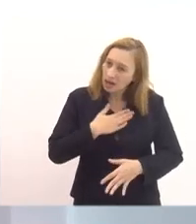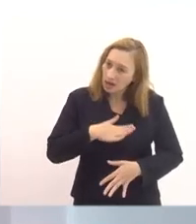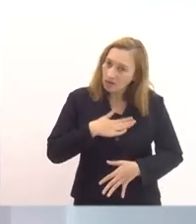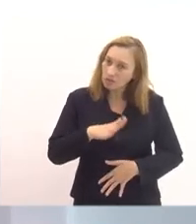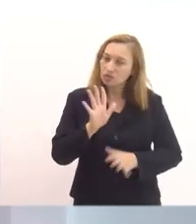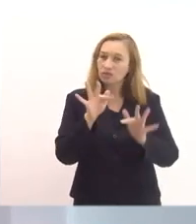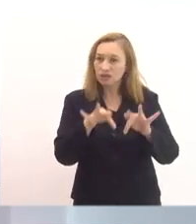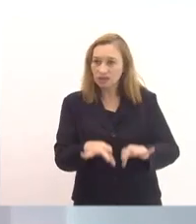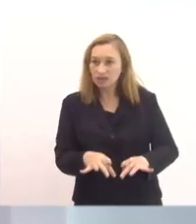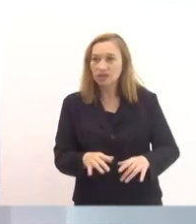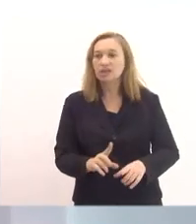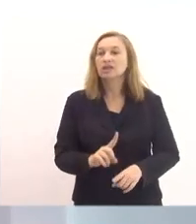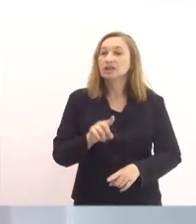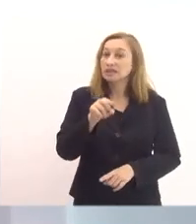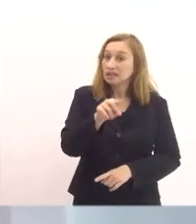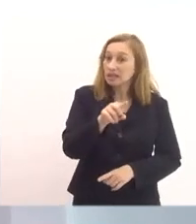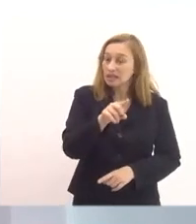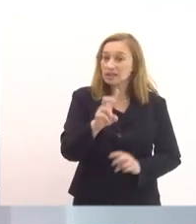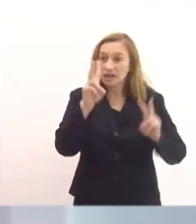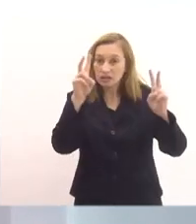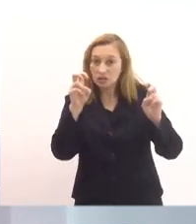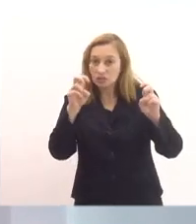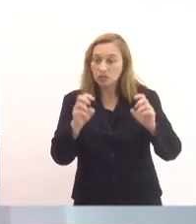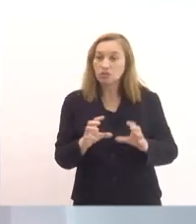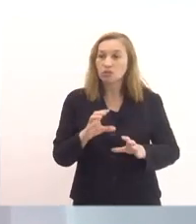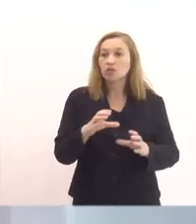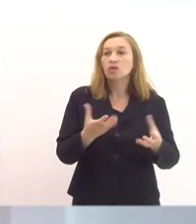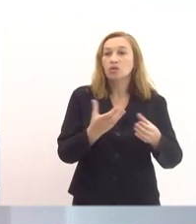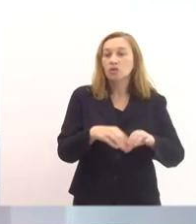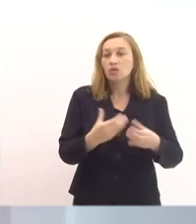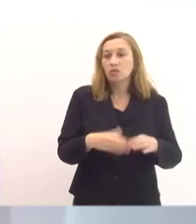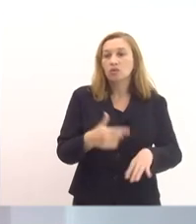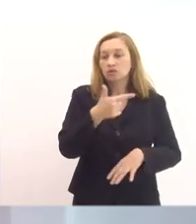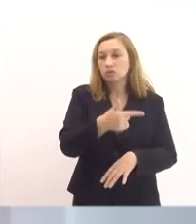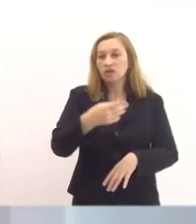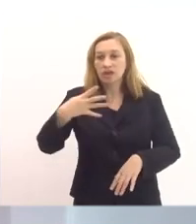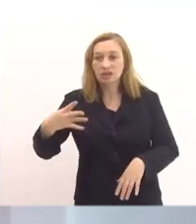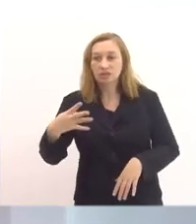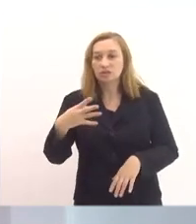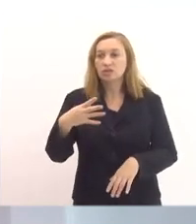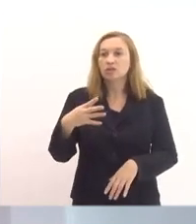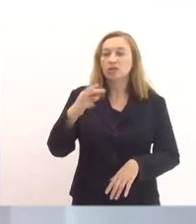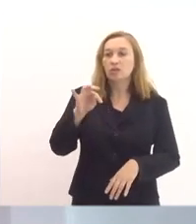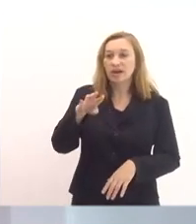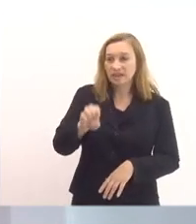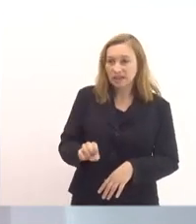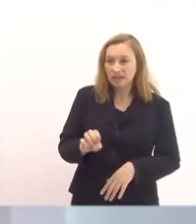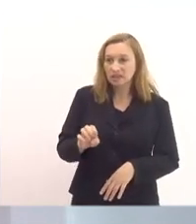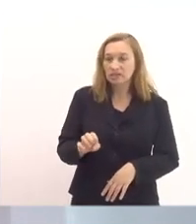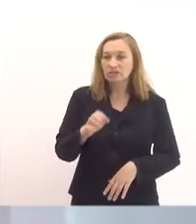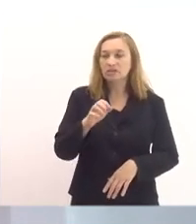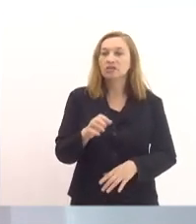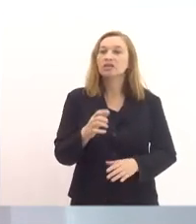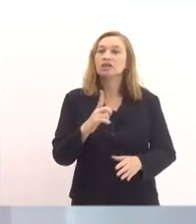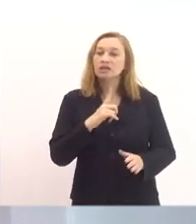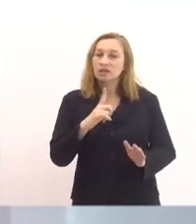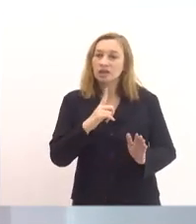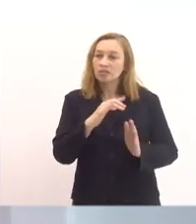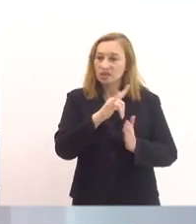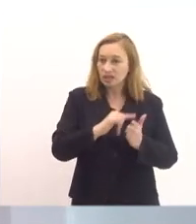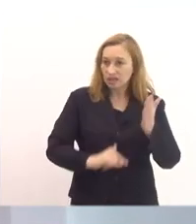Deixa eu terminar. A gente, nesse caso do concurso de combatentes de 2014, a gente tem a lista de notas publicada em ordem